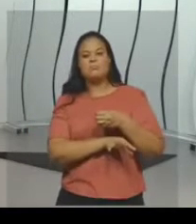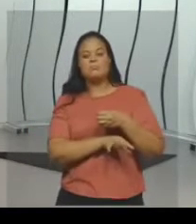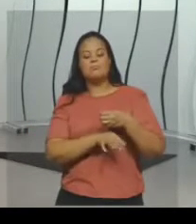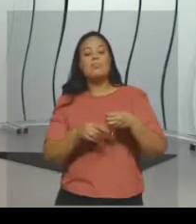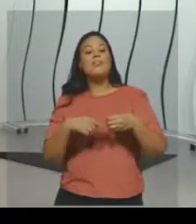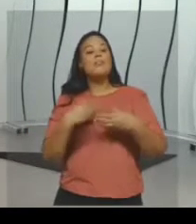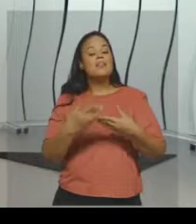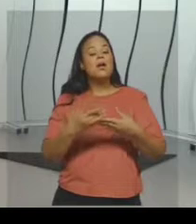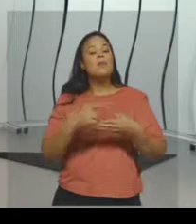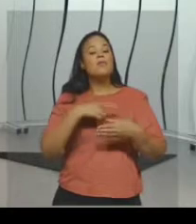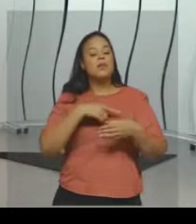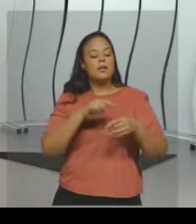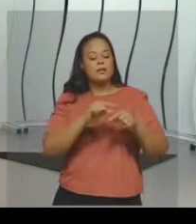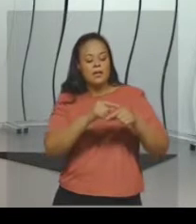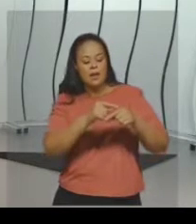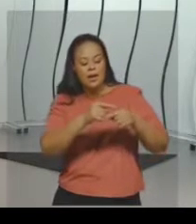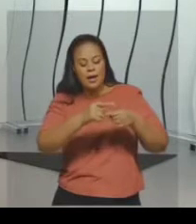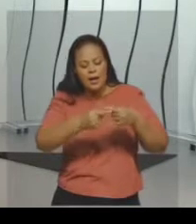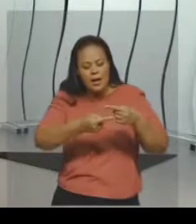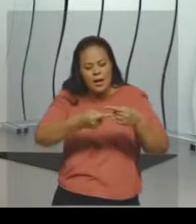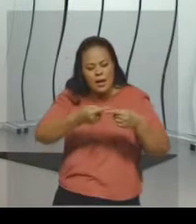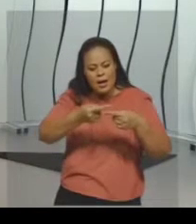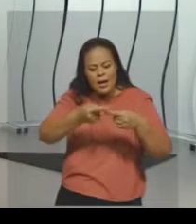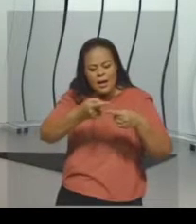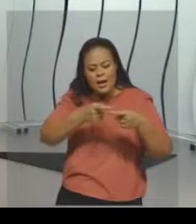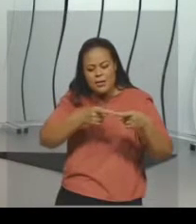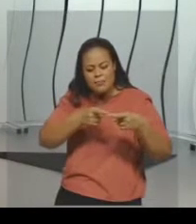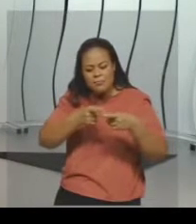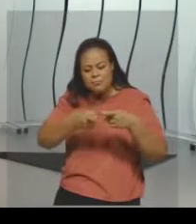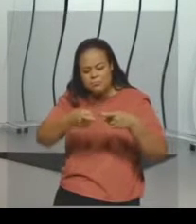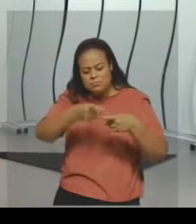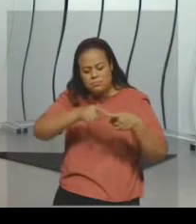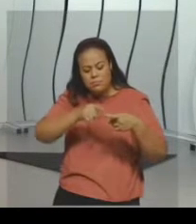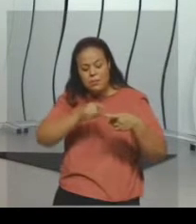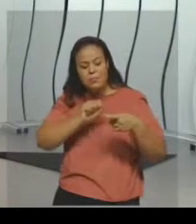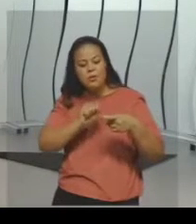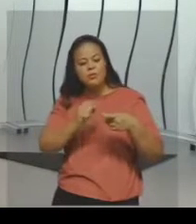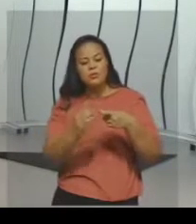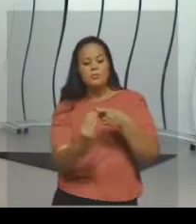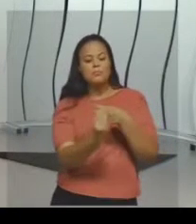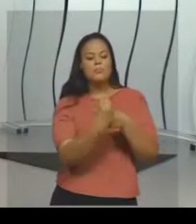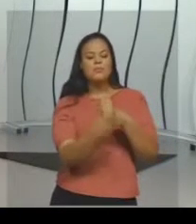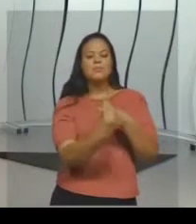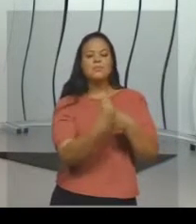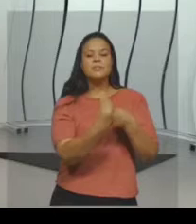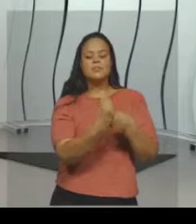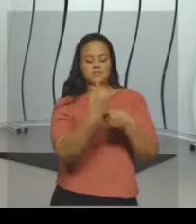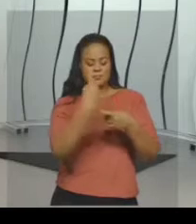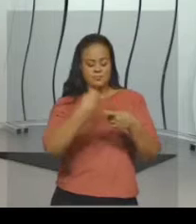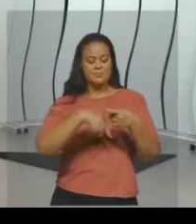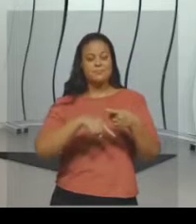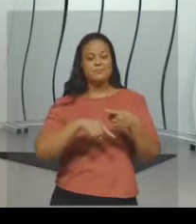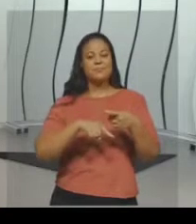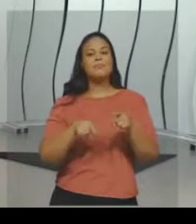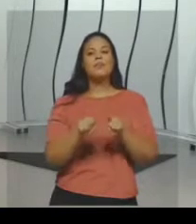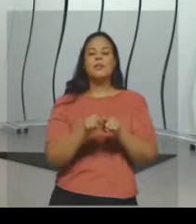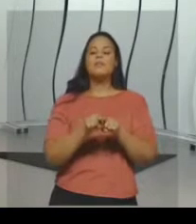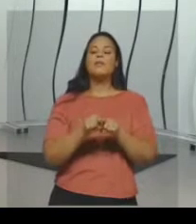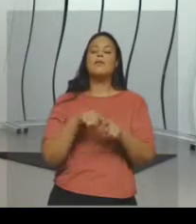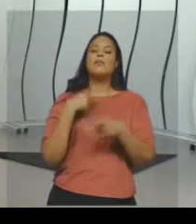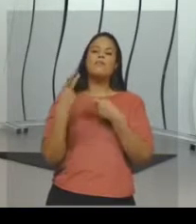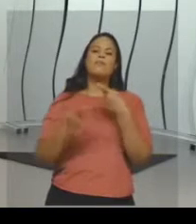da bactéria pode protegê-la disto. Então, aqui fala células fagocitárias e anticorpos, que tem sido muito falado